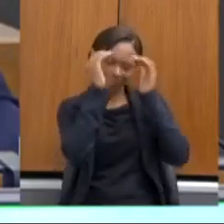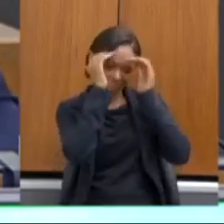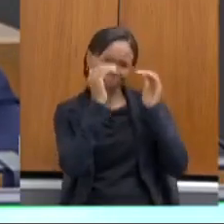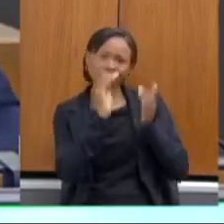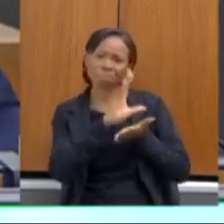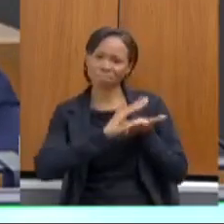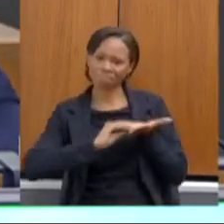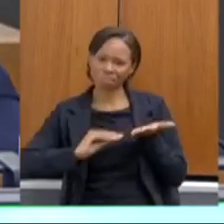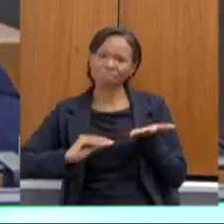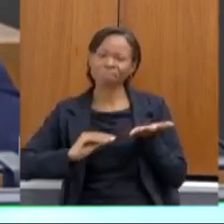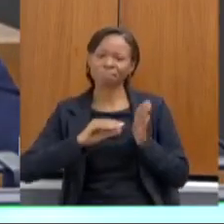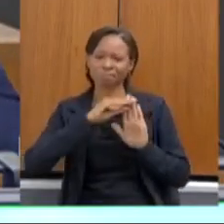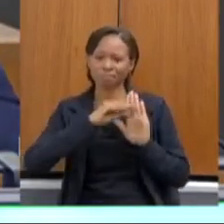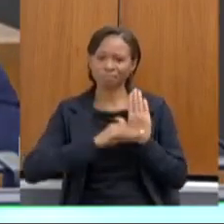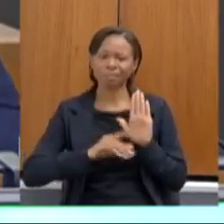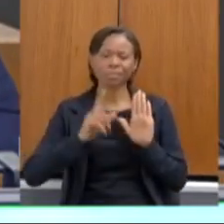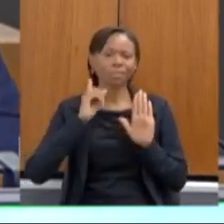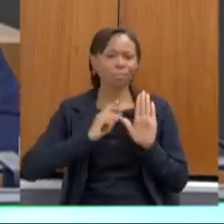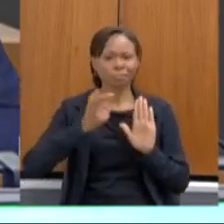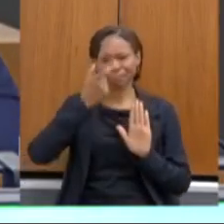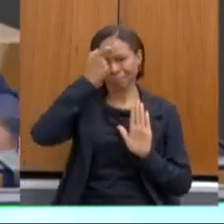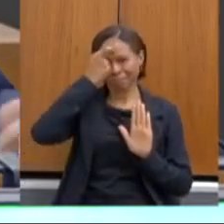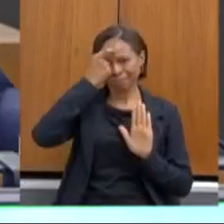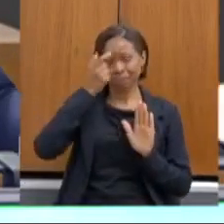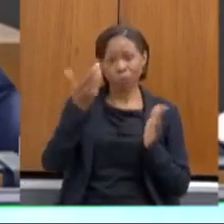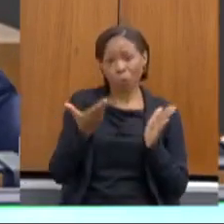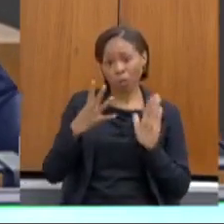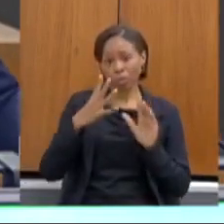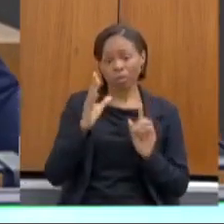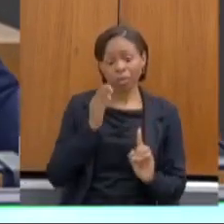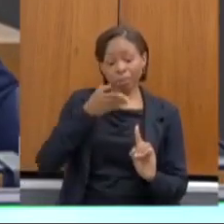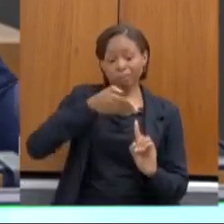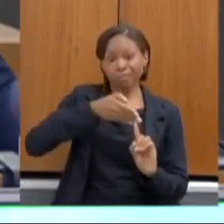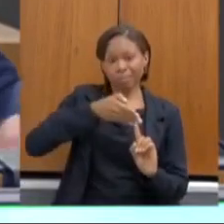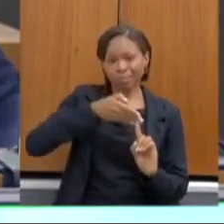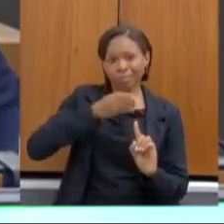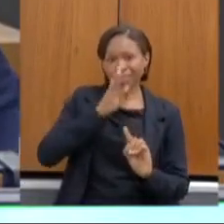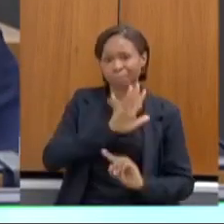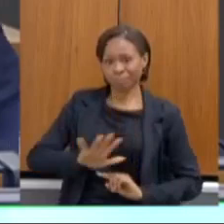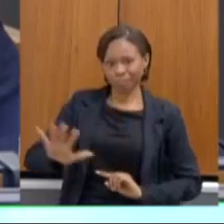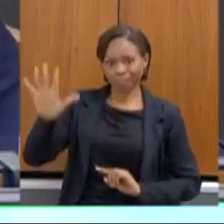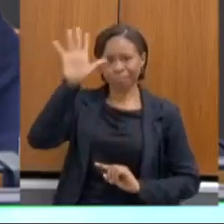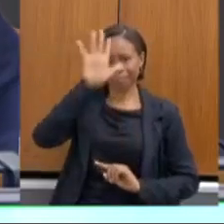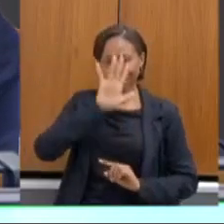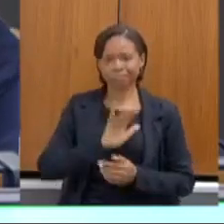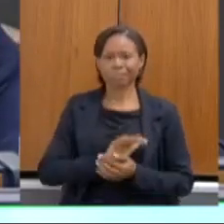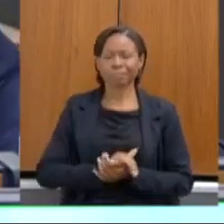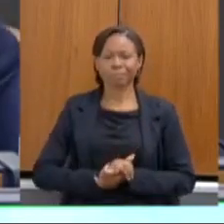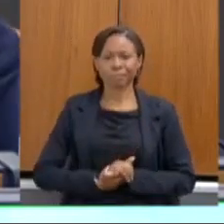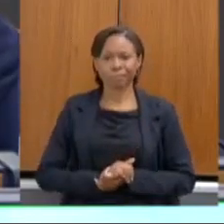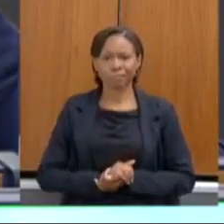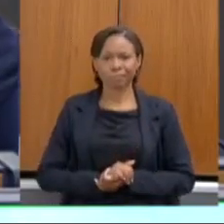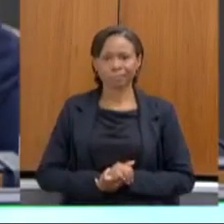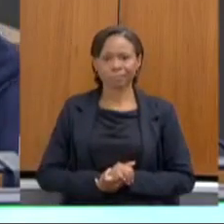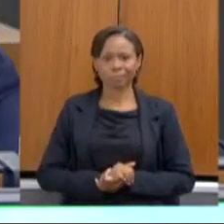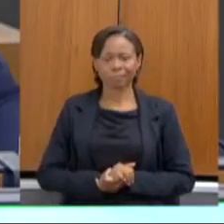e hoje ele considerado referência nacional Eu posso passar por favor